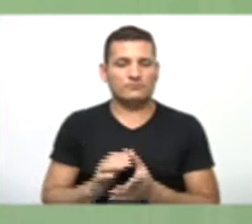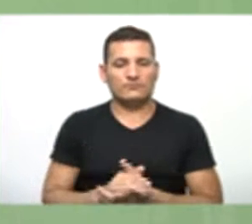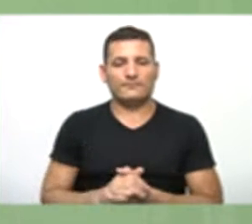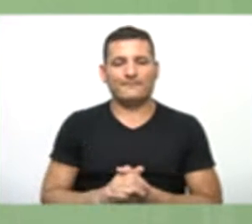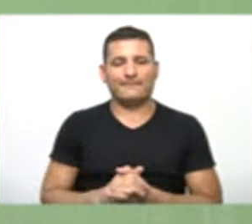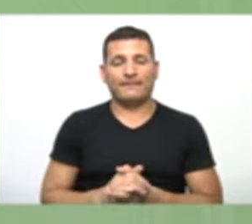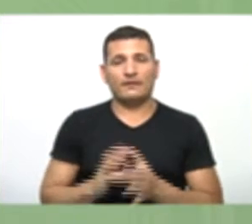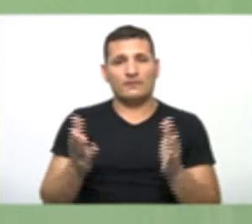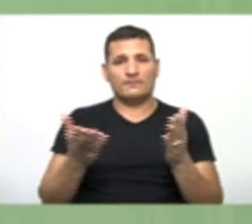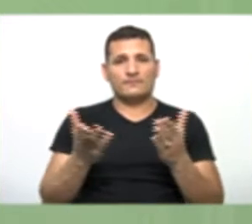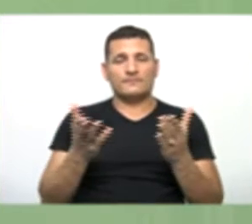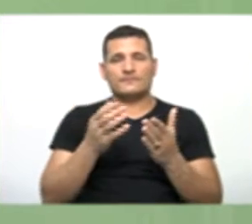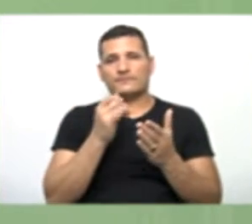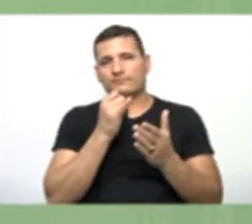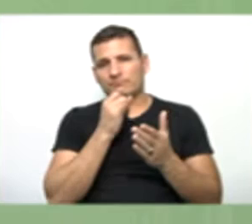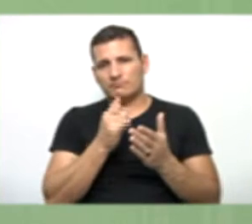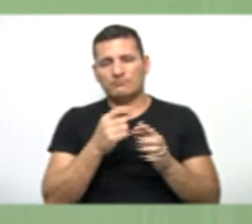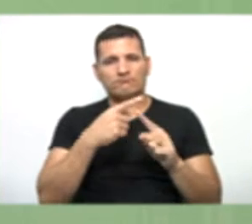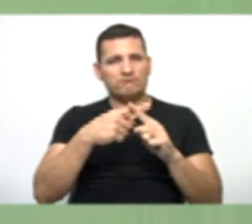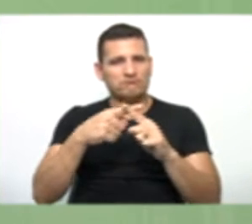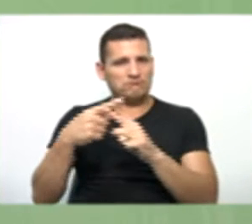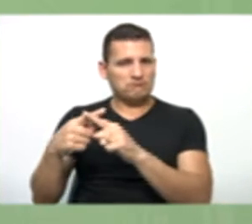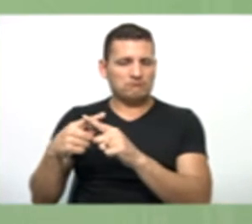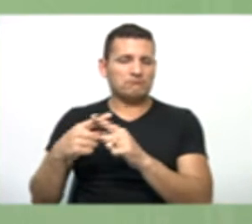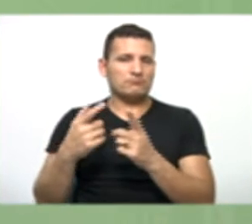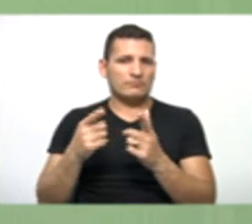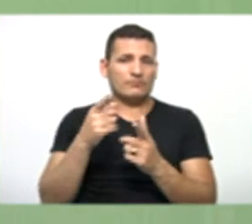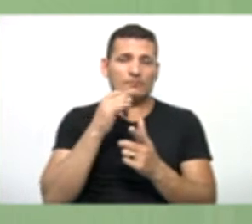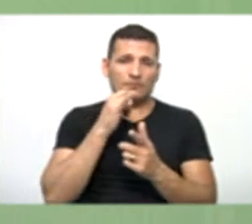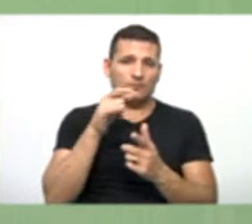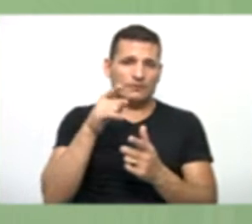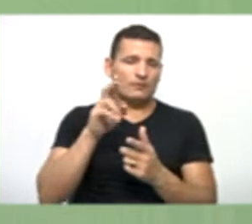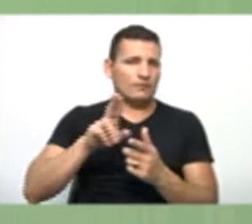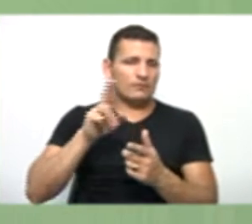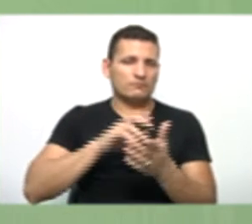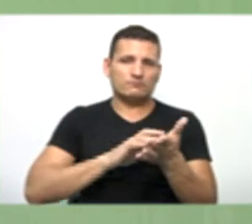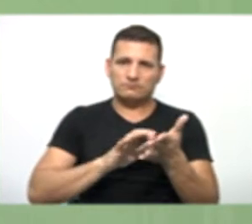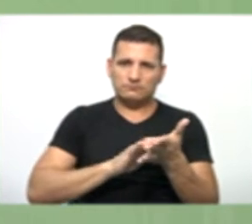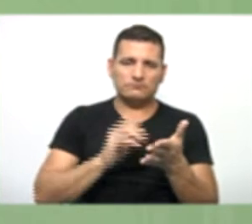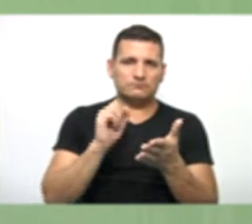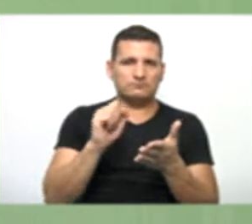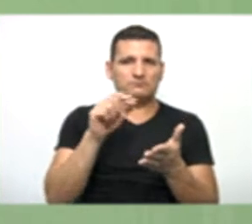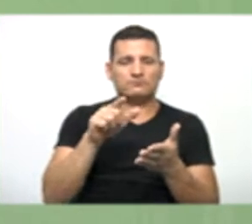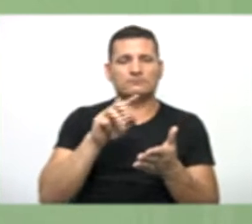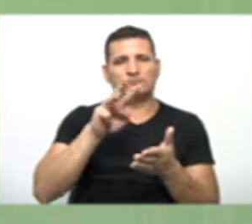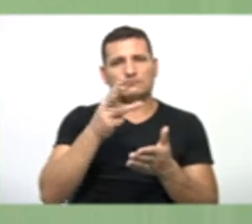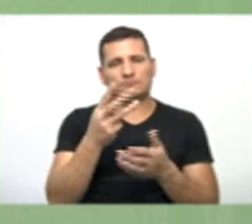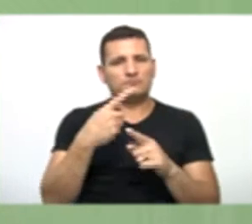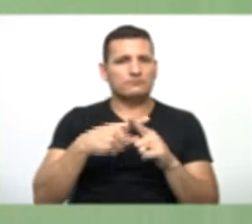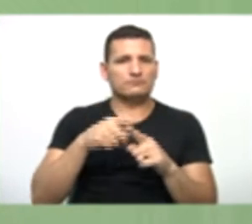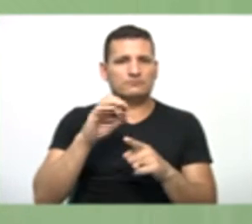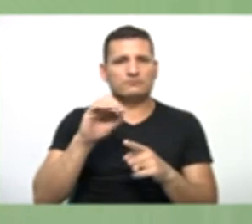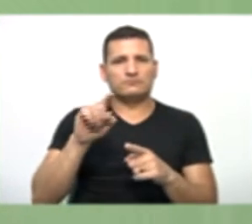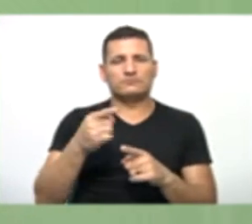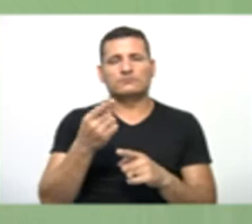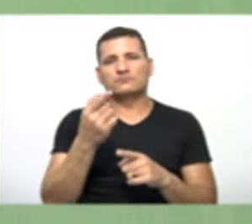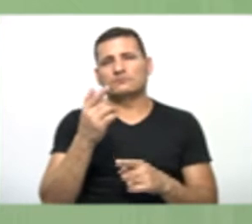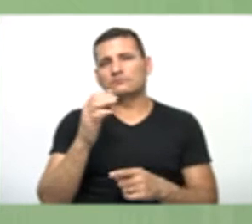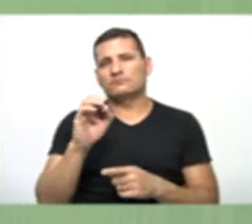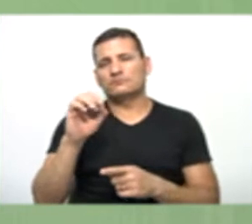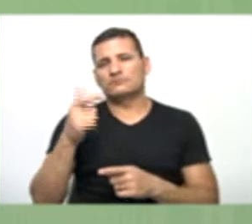Se você estiver utilizando numa calculadora, você pode multiplicar 3.000 vezes 0,02